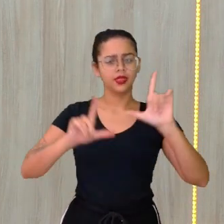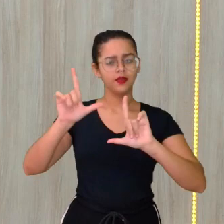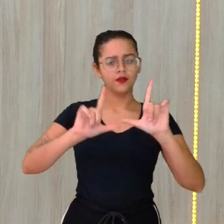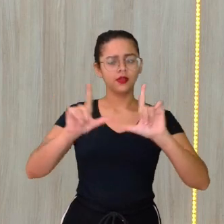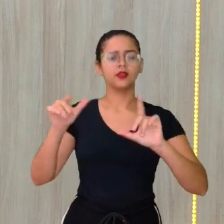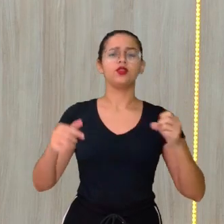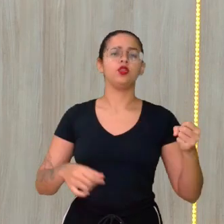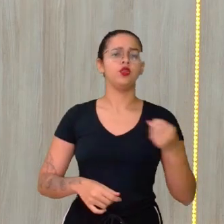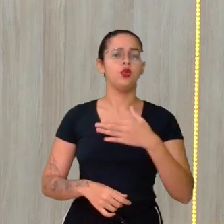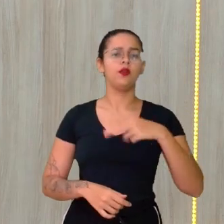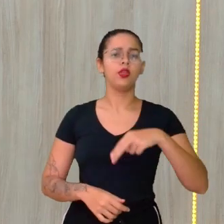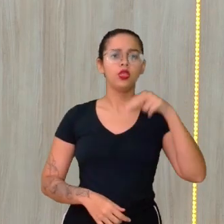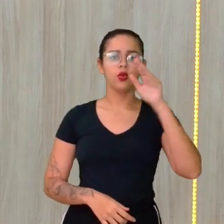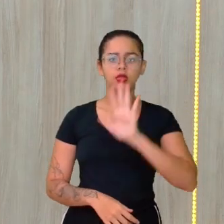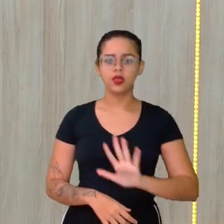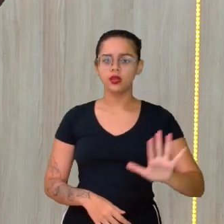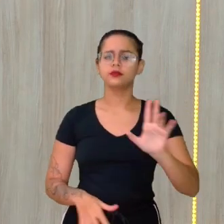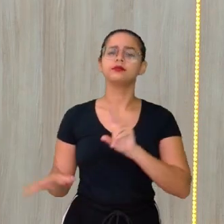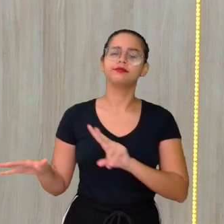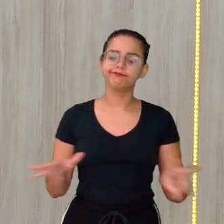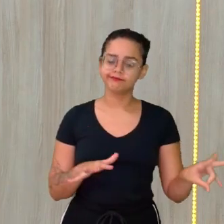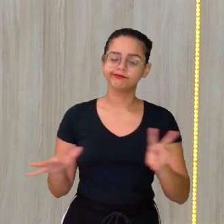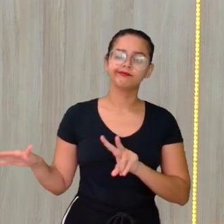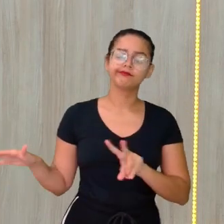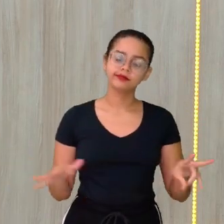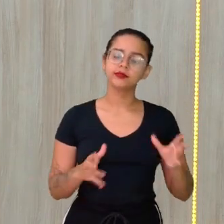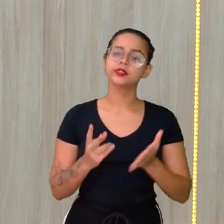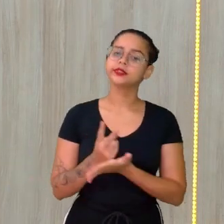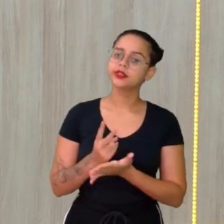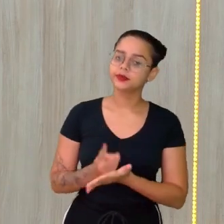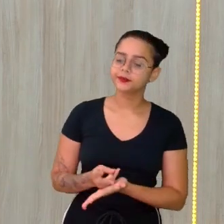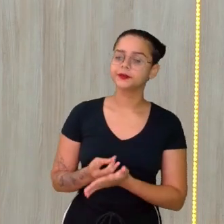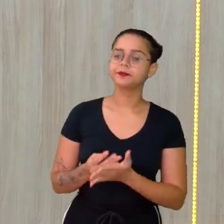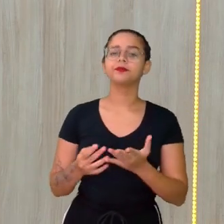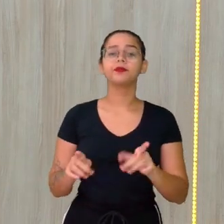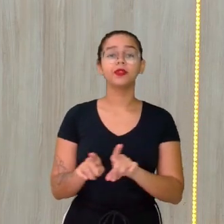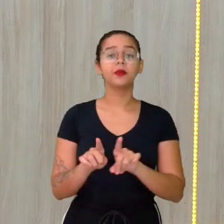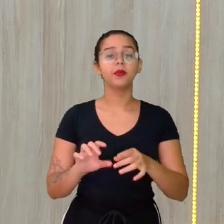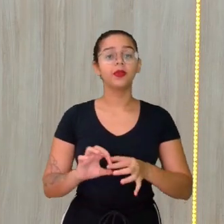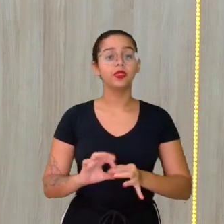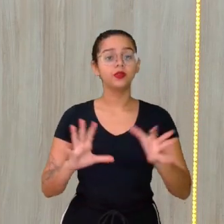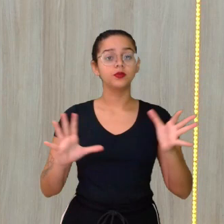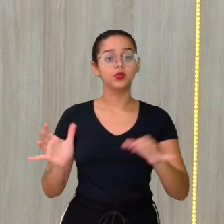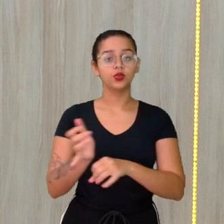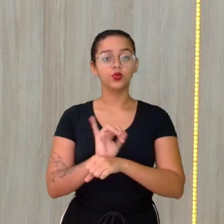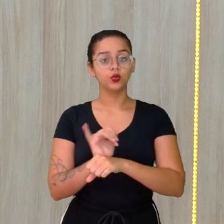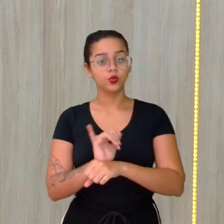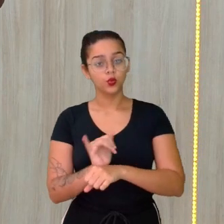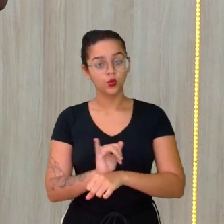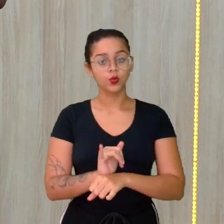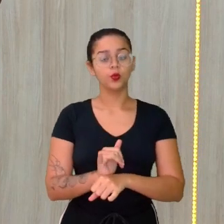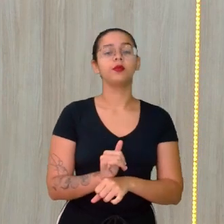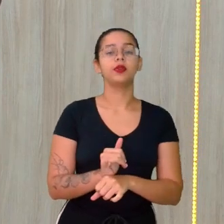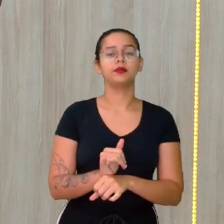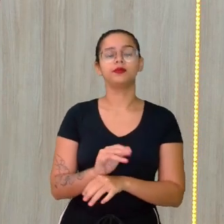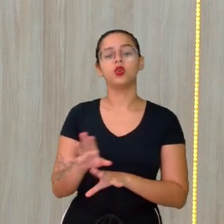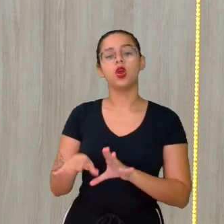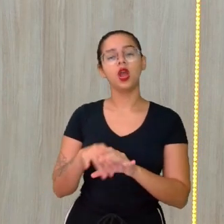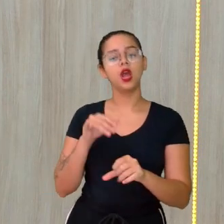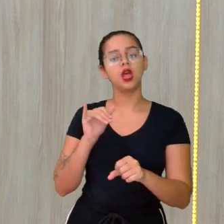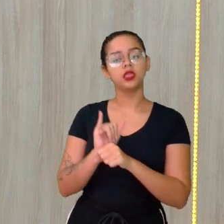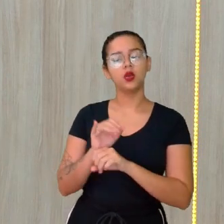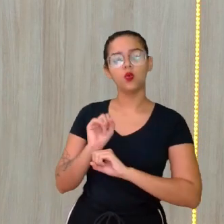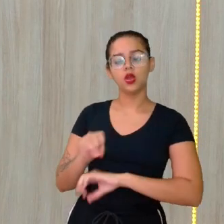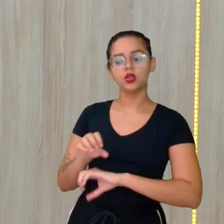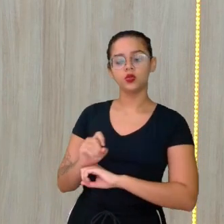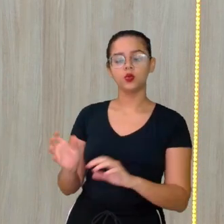Nova Nordeste, semanalmente. Está também disponível no YouTube, né, no canal Educa Recife, lá,